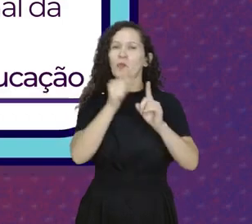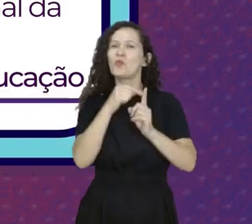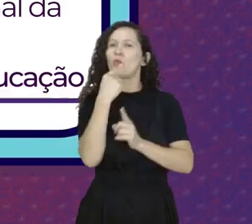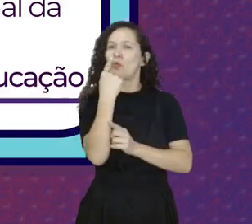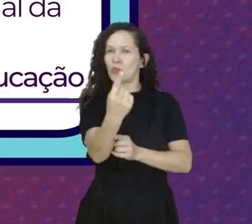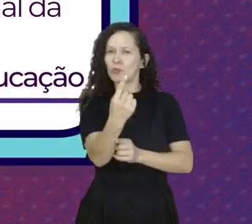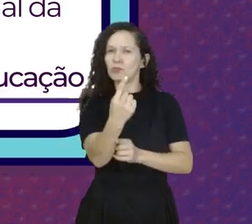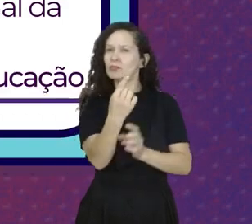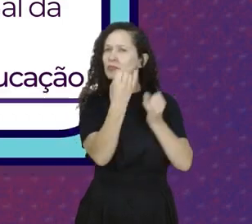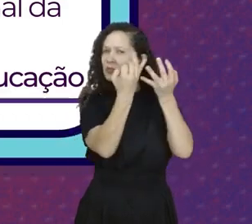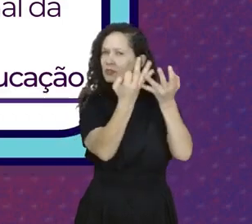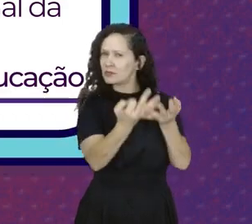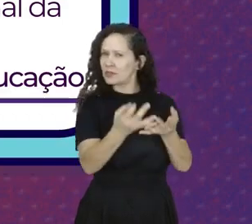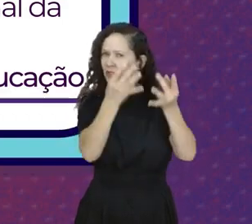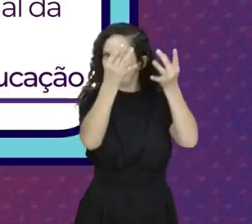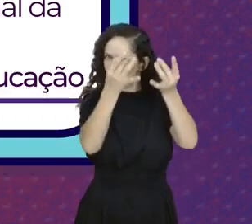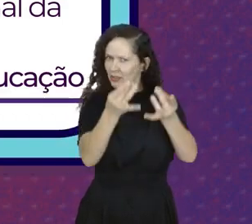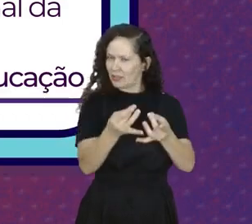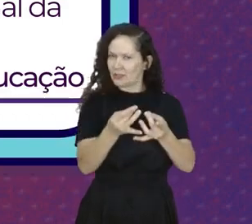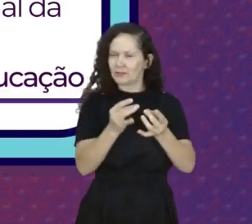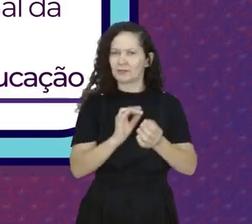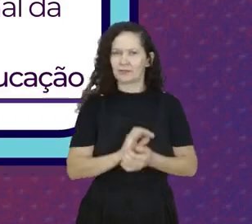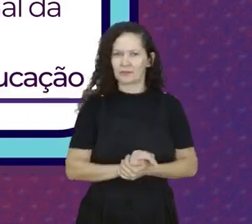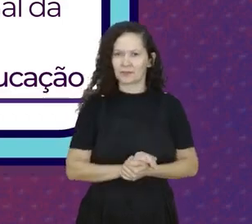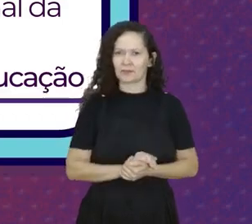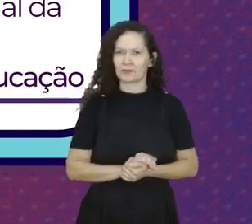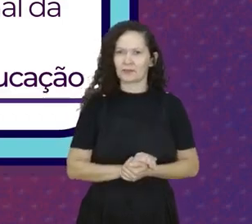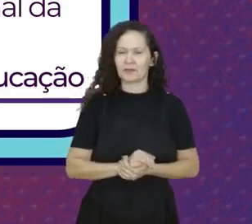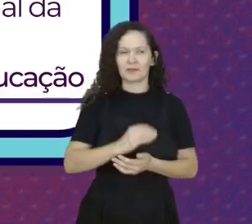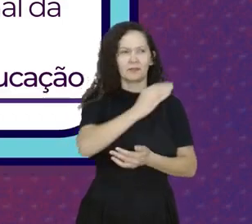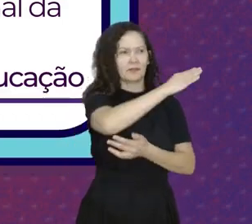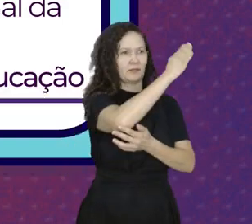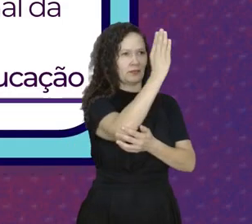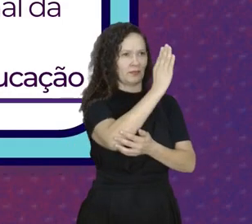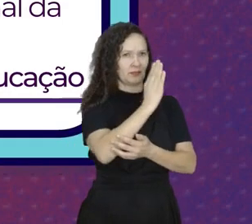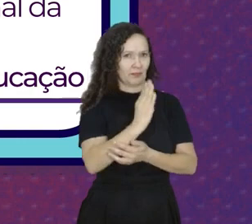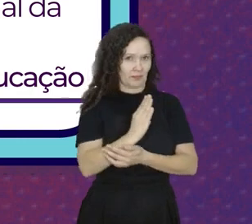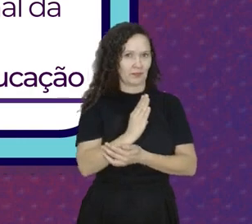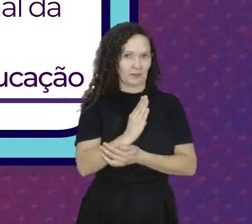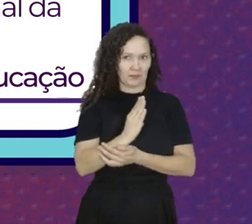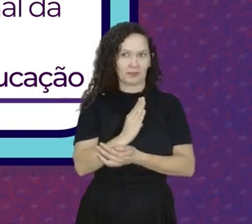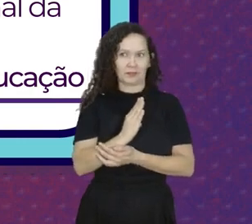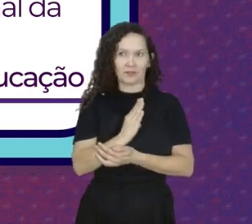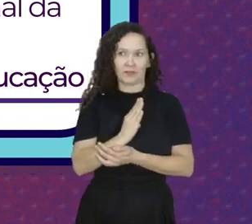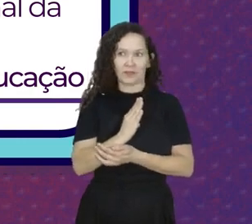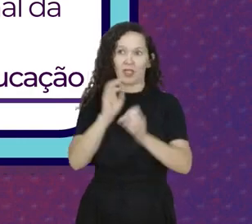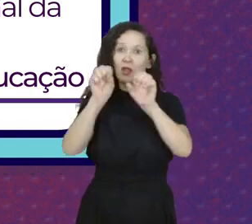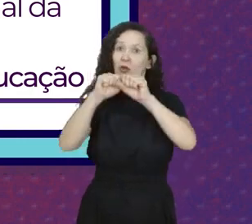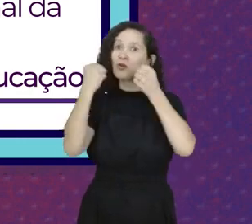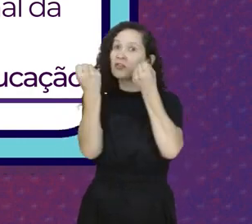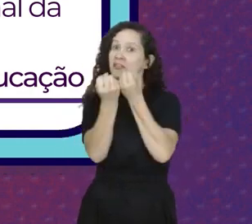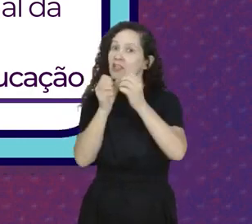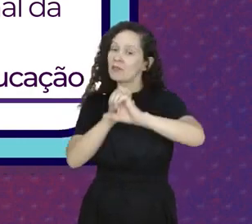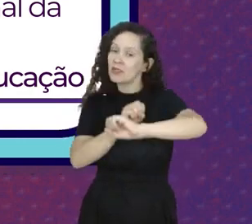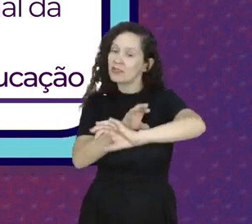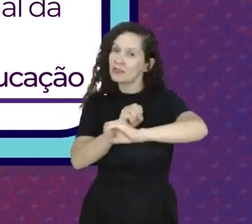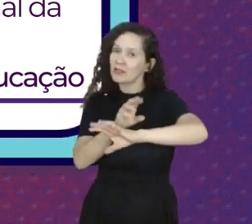é específica, dizendo que o Brasil, os sistemas educacionais